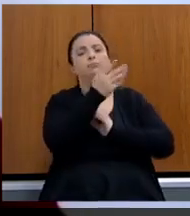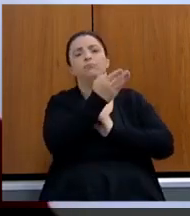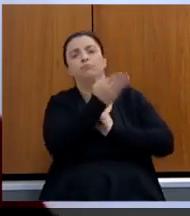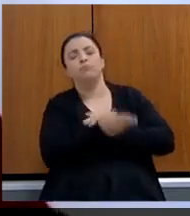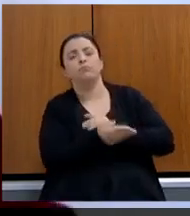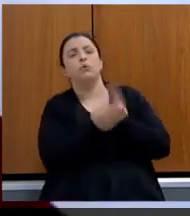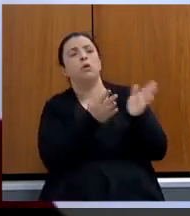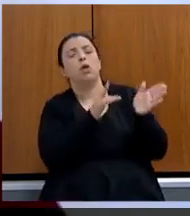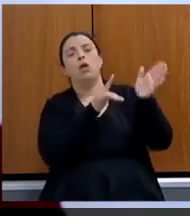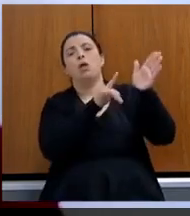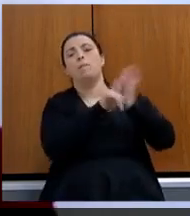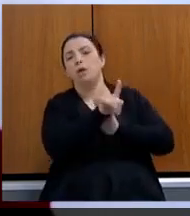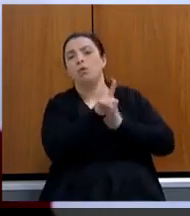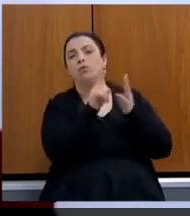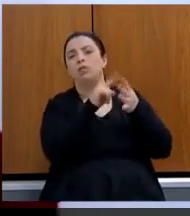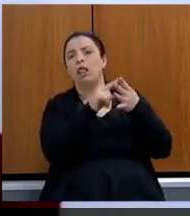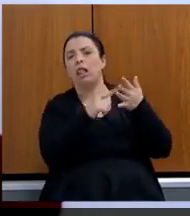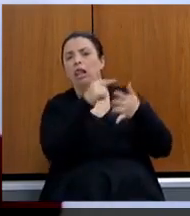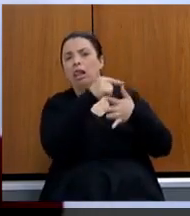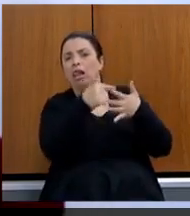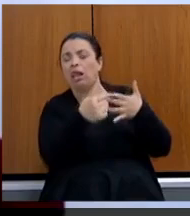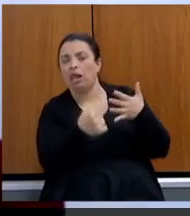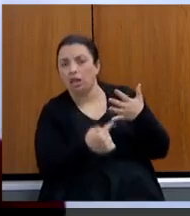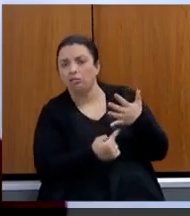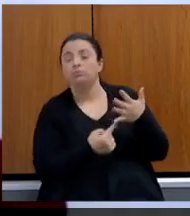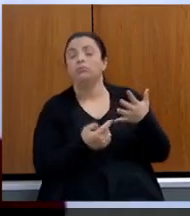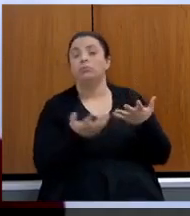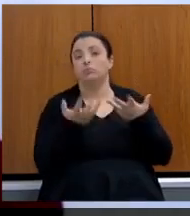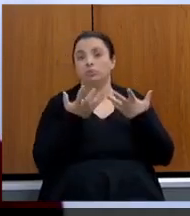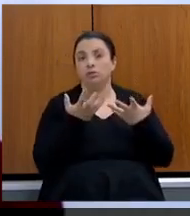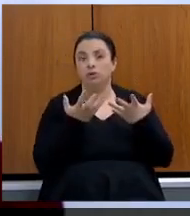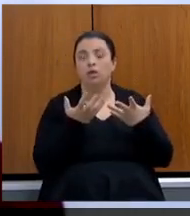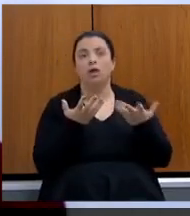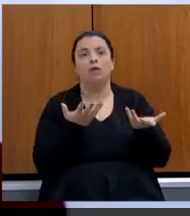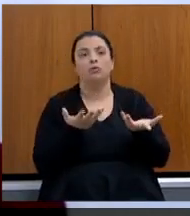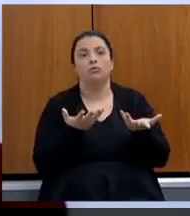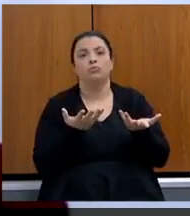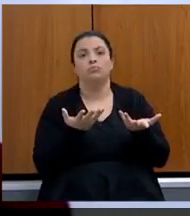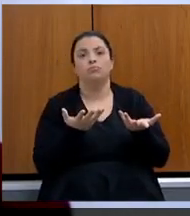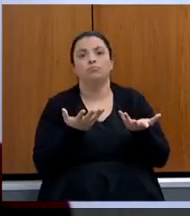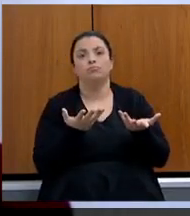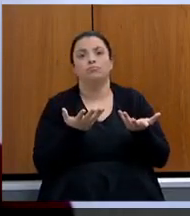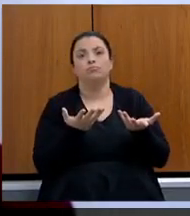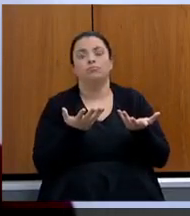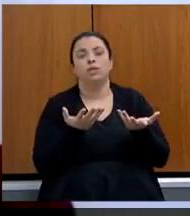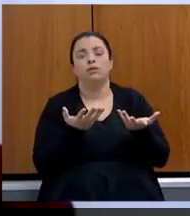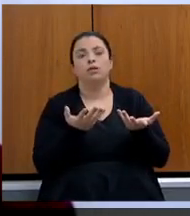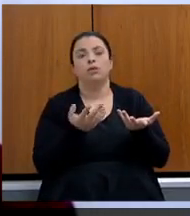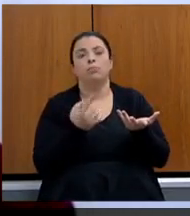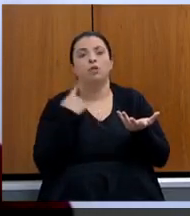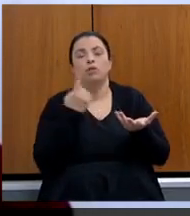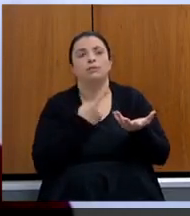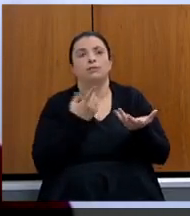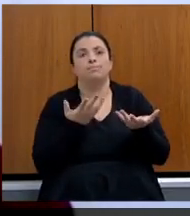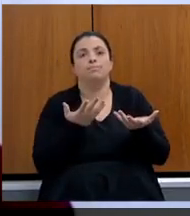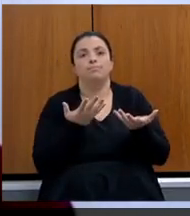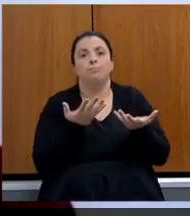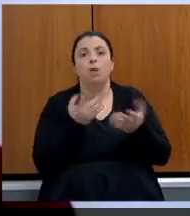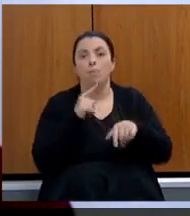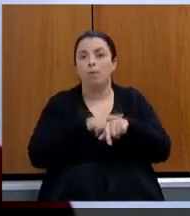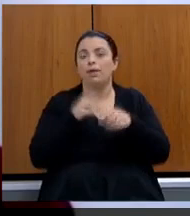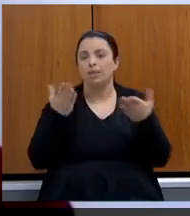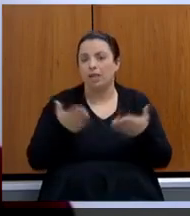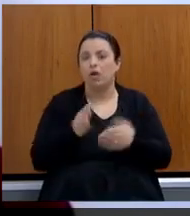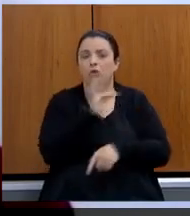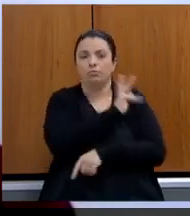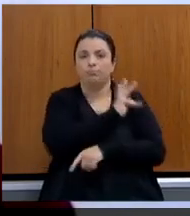aqui algumas perguntas eu quero deixar para nós a nossa intenção da conversa com